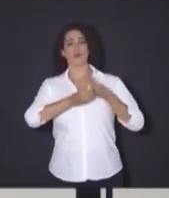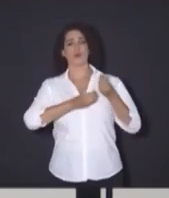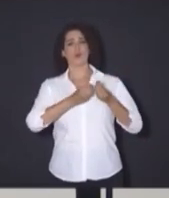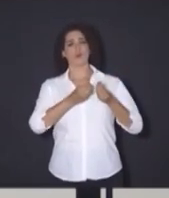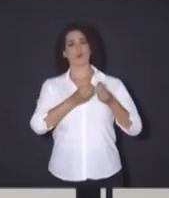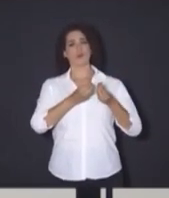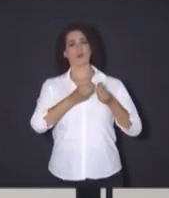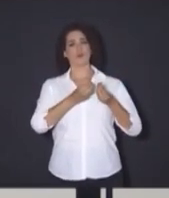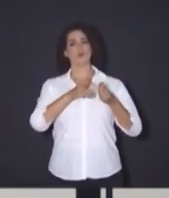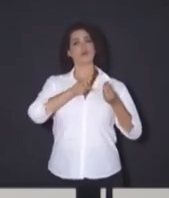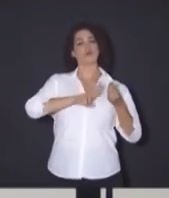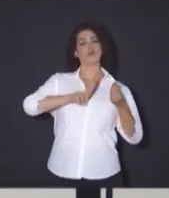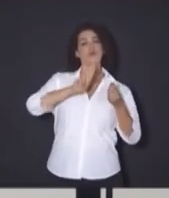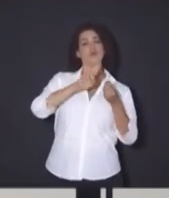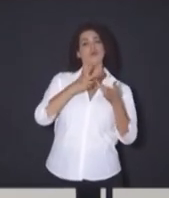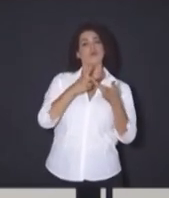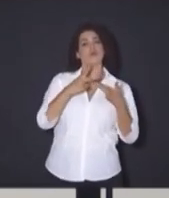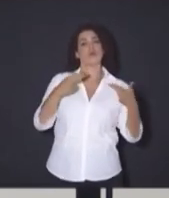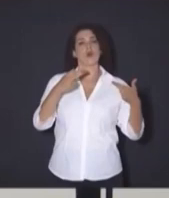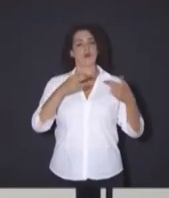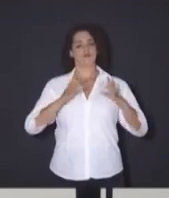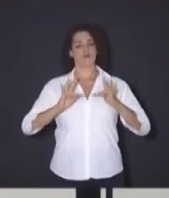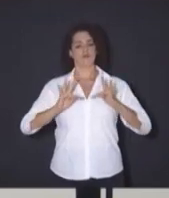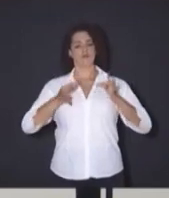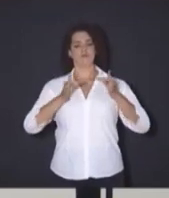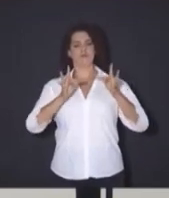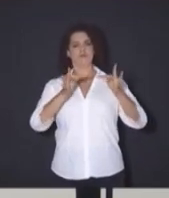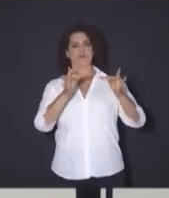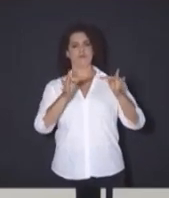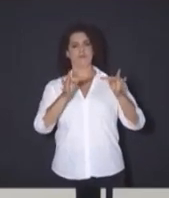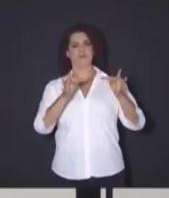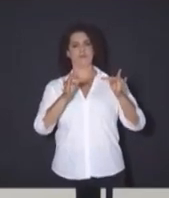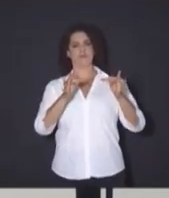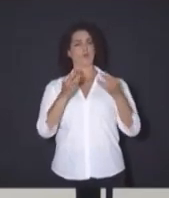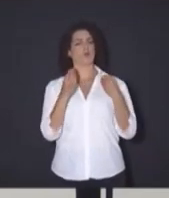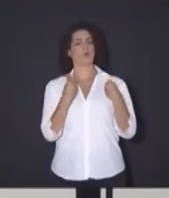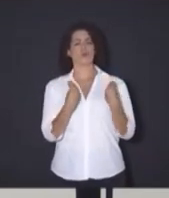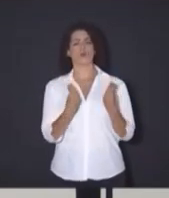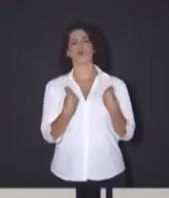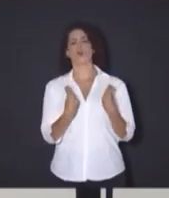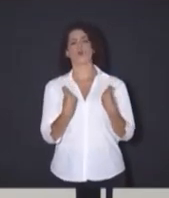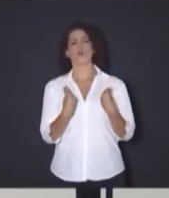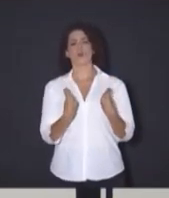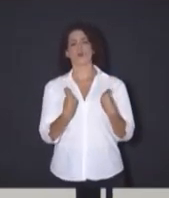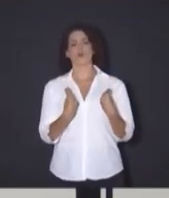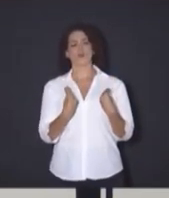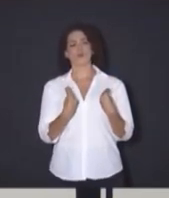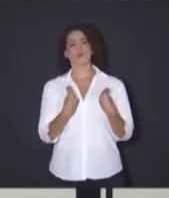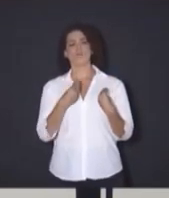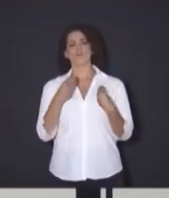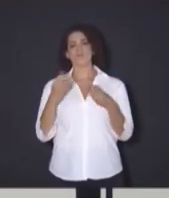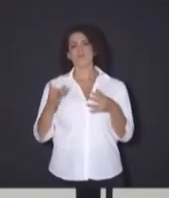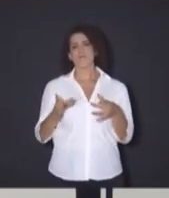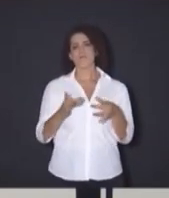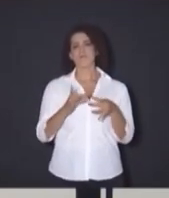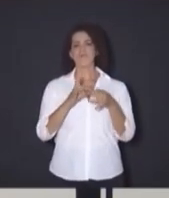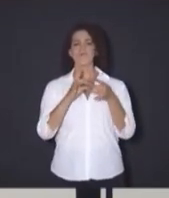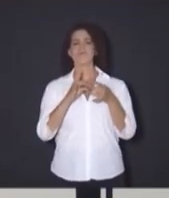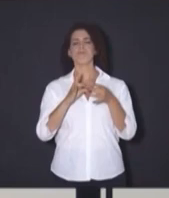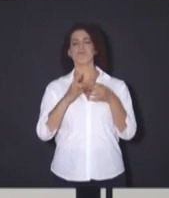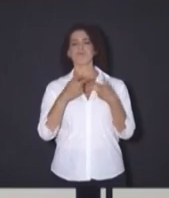usar, né, das tecnologias? Como se valer, né, desses instrumentos que nós temos